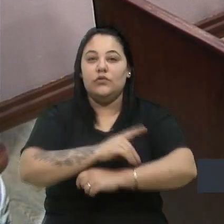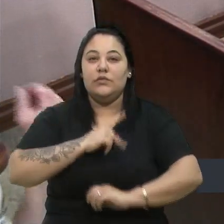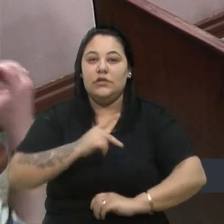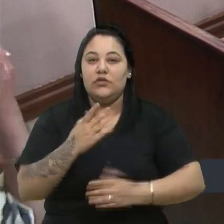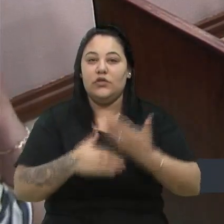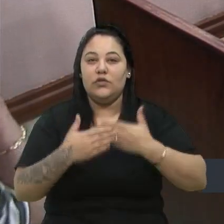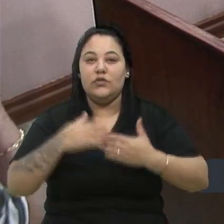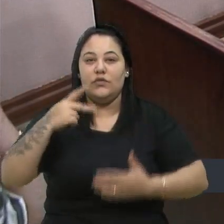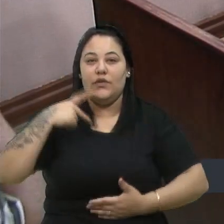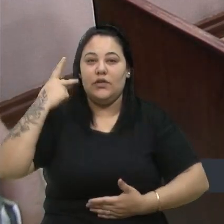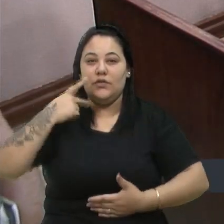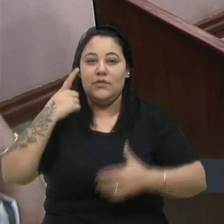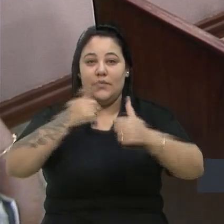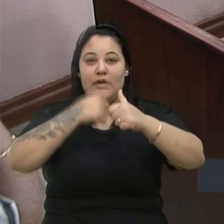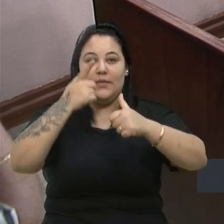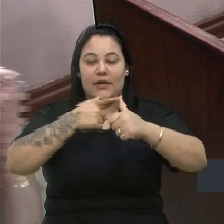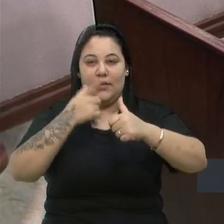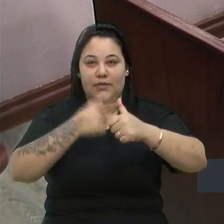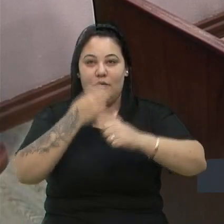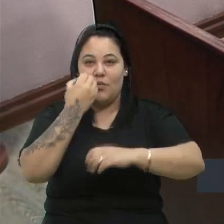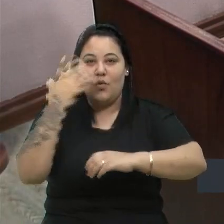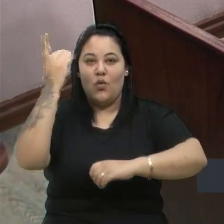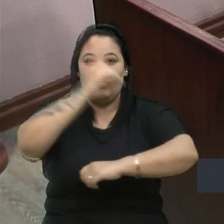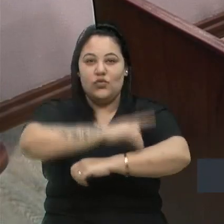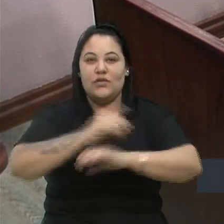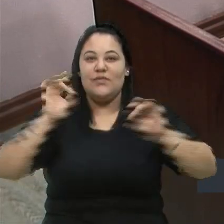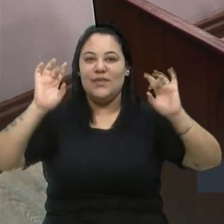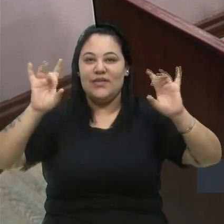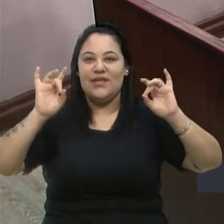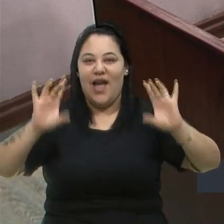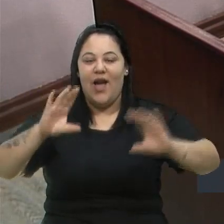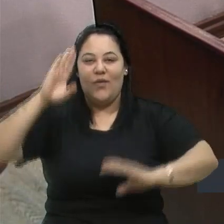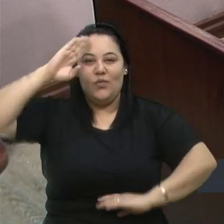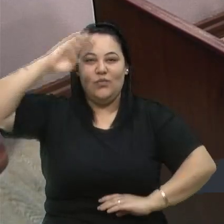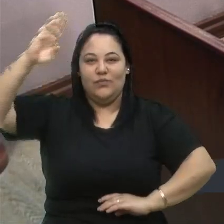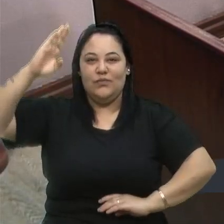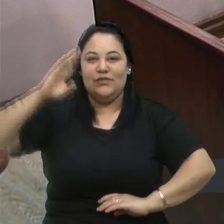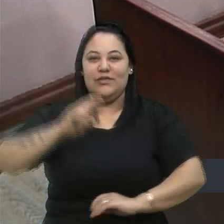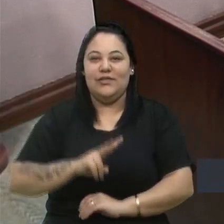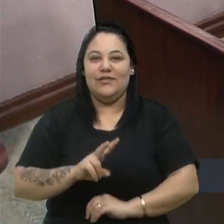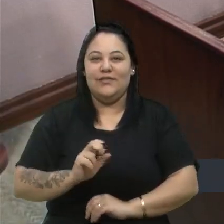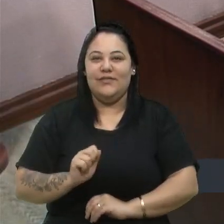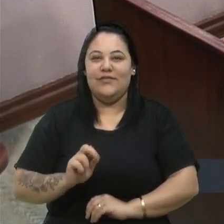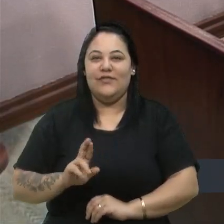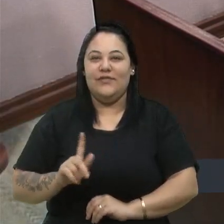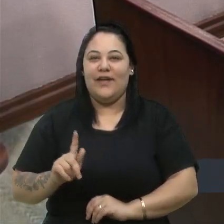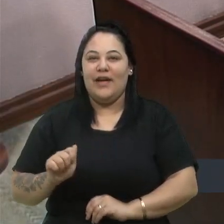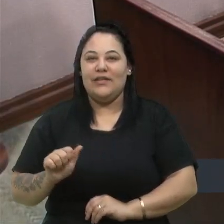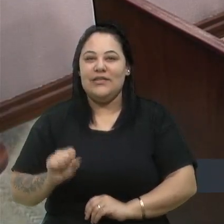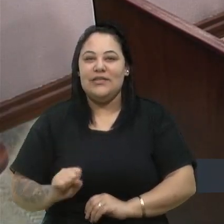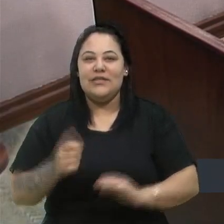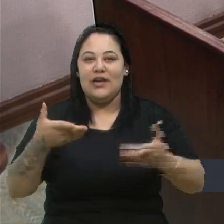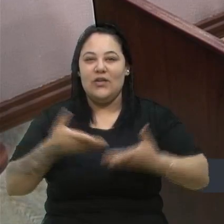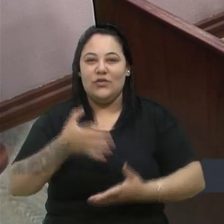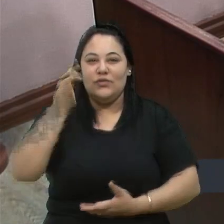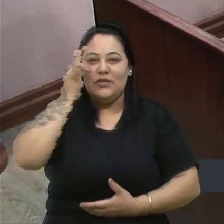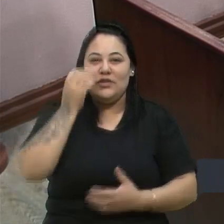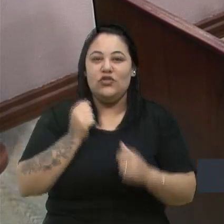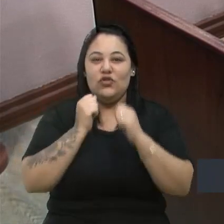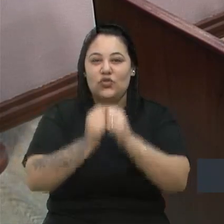vereadores. Primeiramente, um bom dia especial ao Coronel Vargas, que hoje está aqui no plenário junto conosco, ao meu amigo Ribeiro